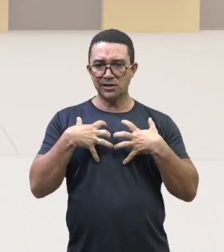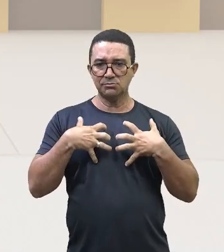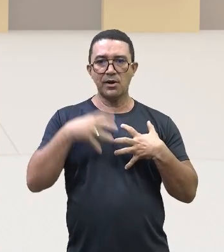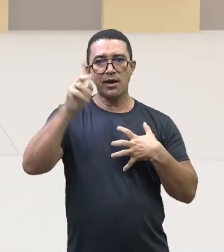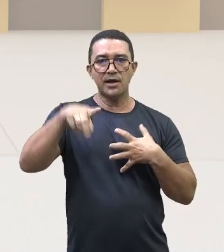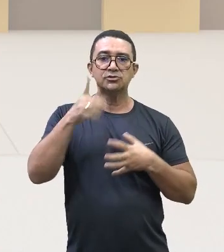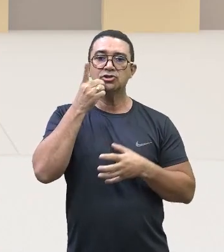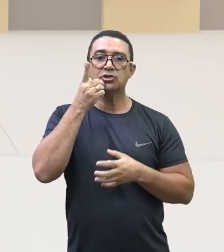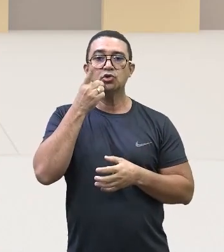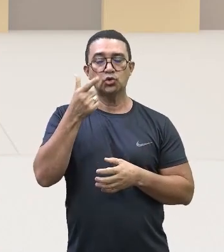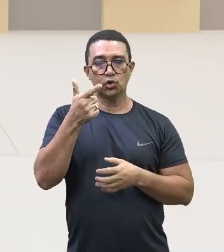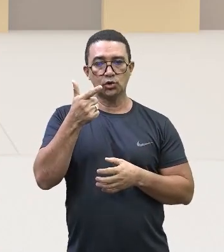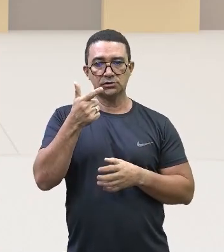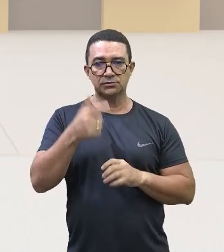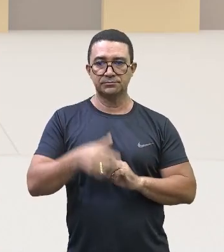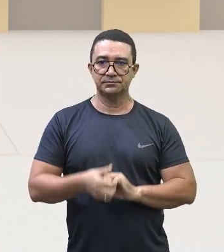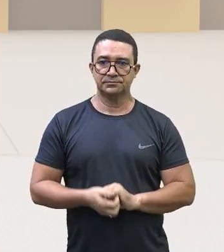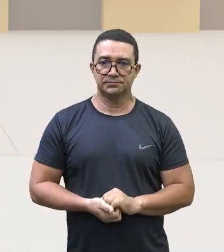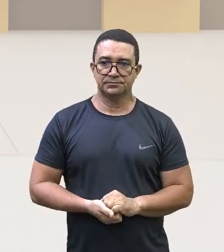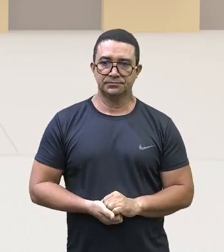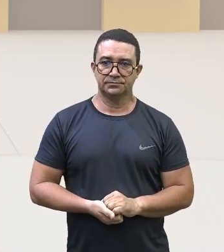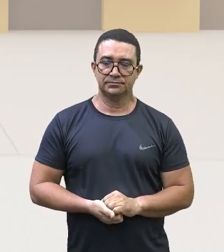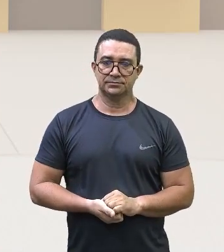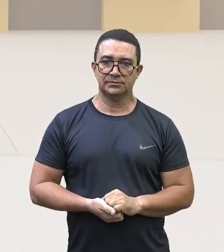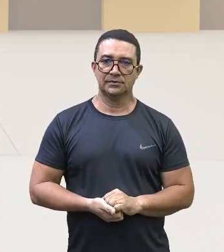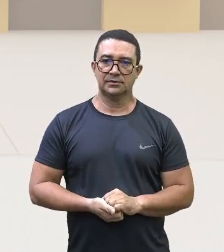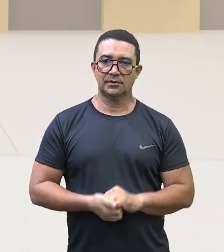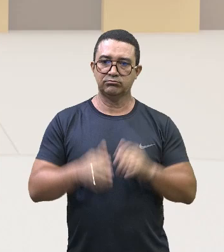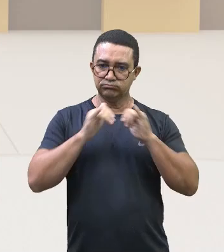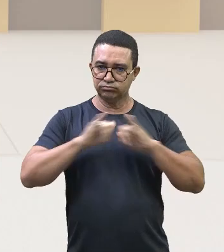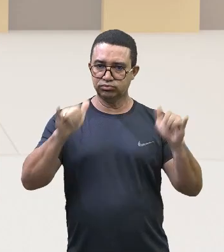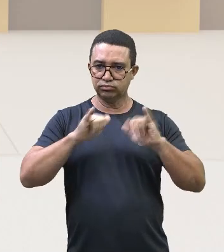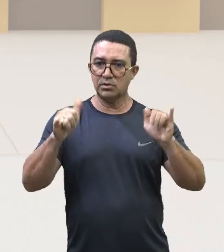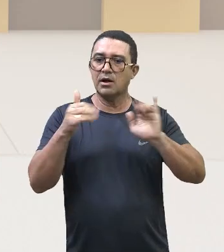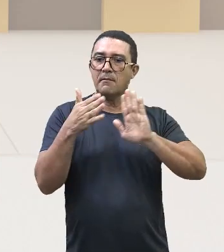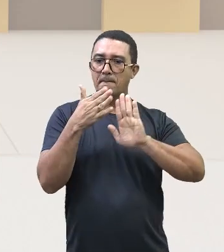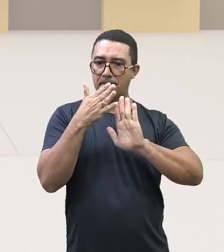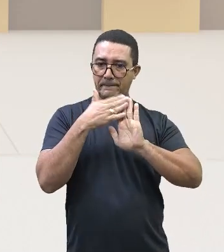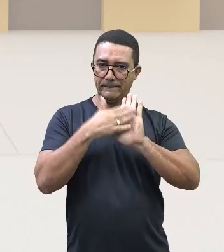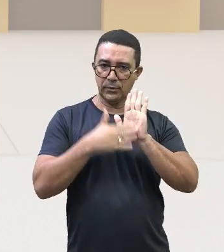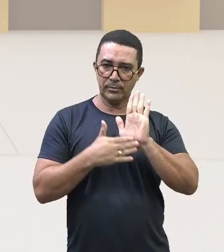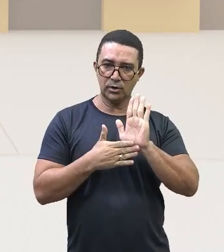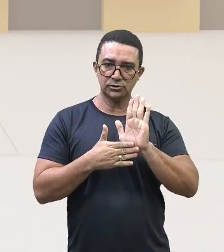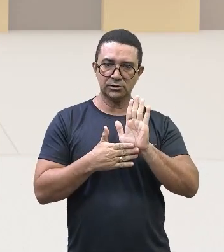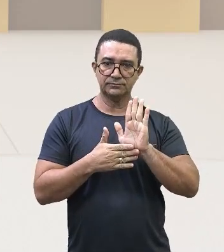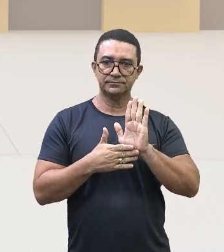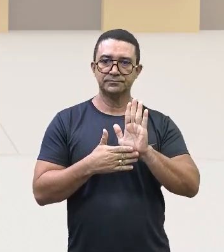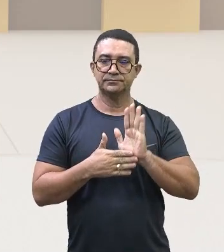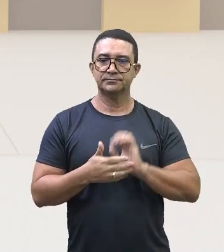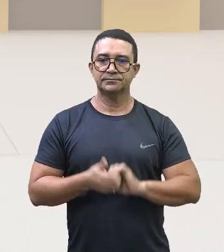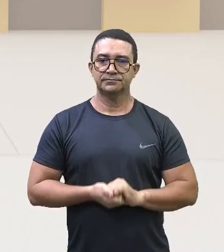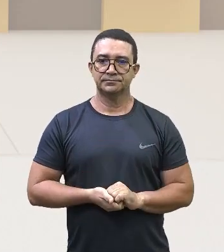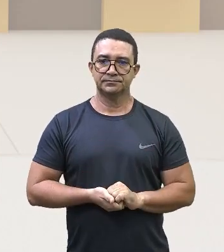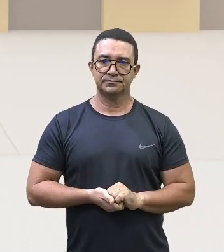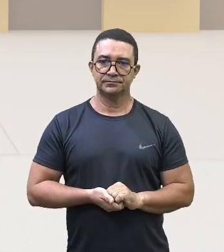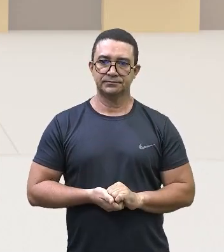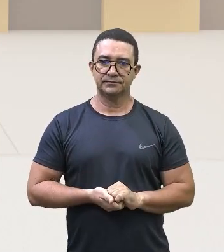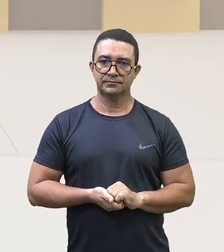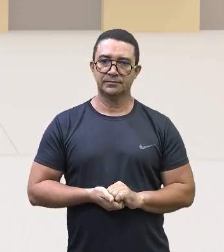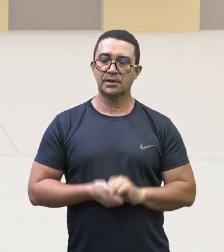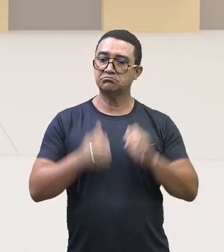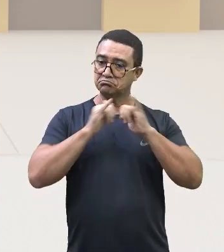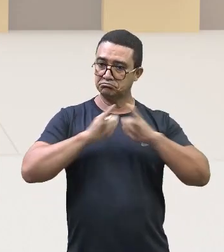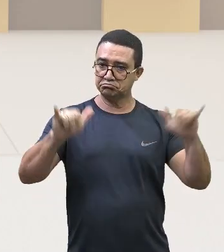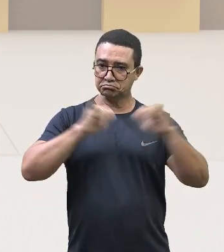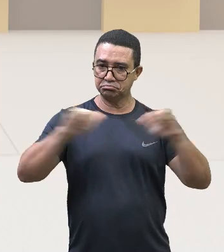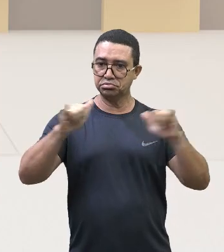Então, ele é uma campanha que é proposta aí pela GINA, em português a Iniciativa Global pela Asma, para poder